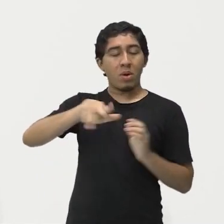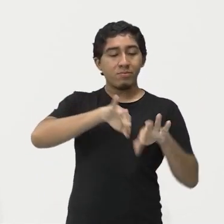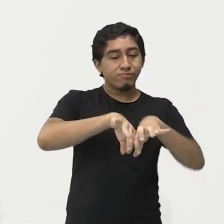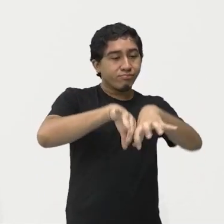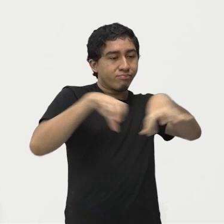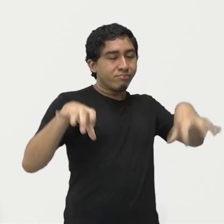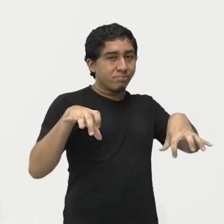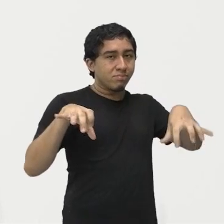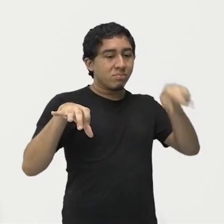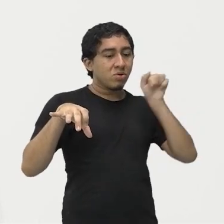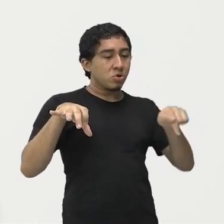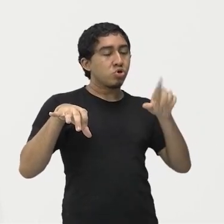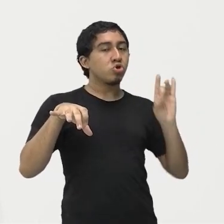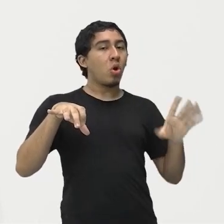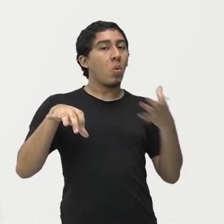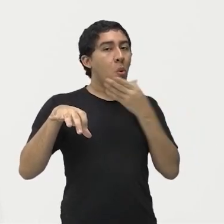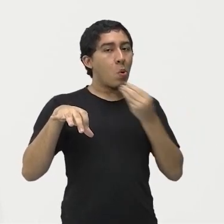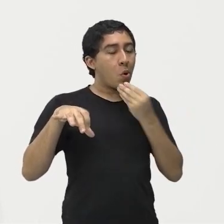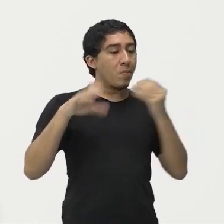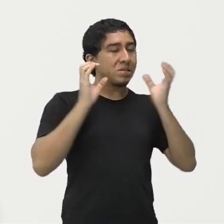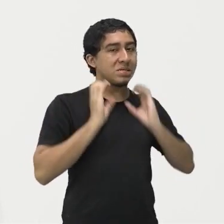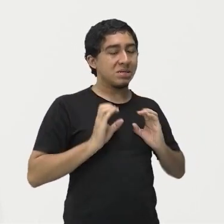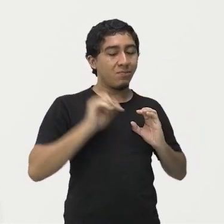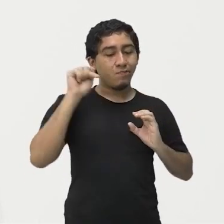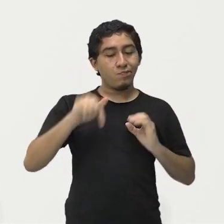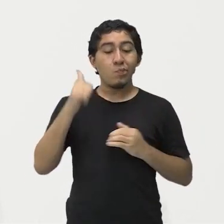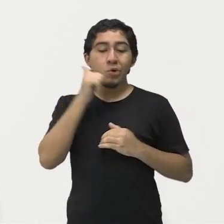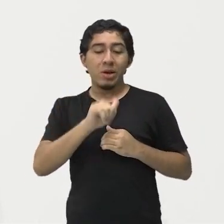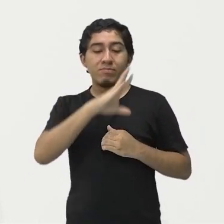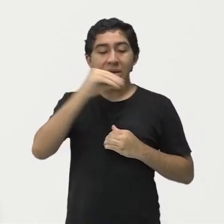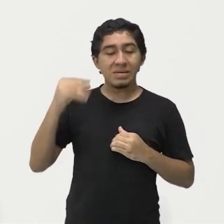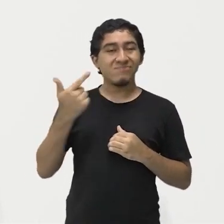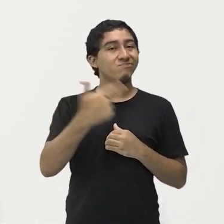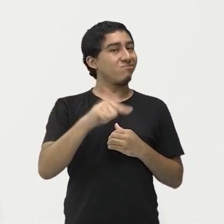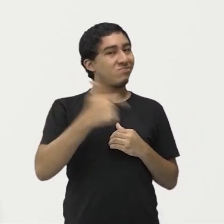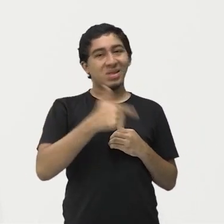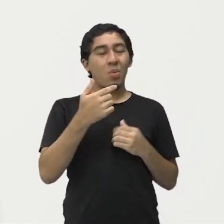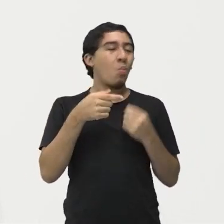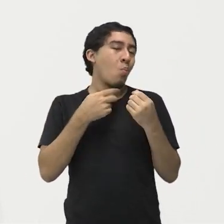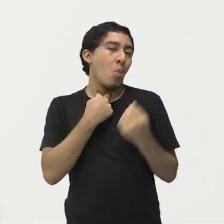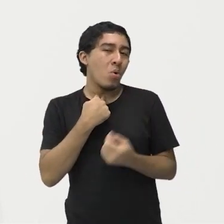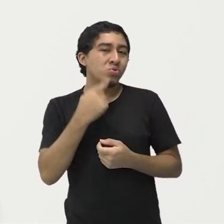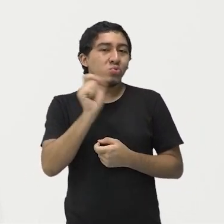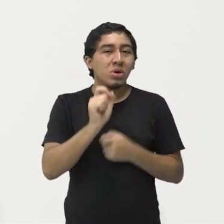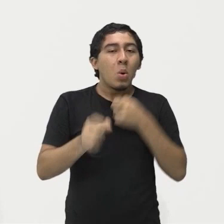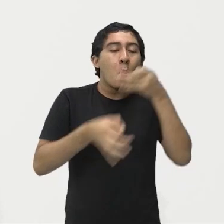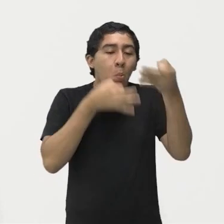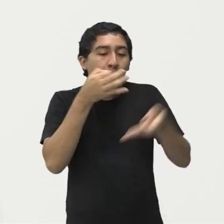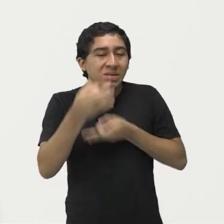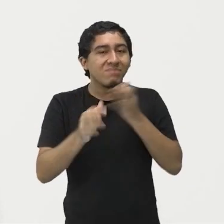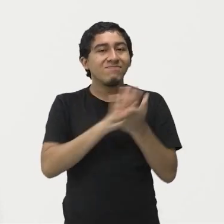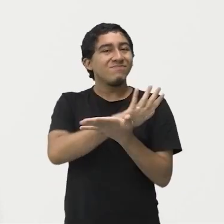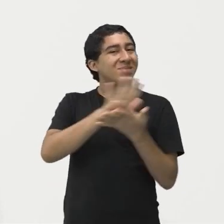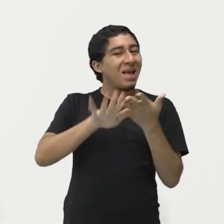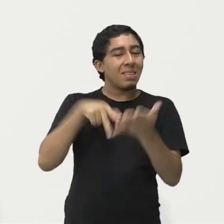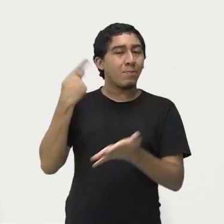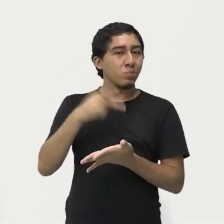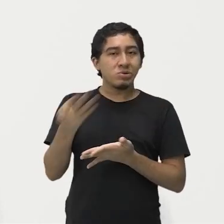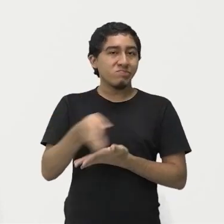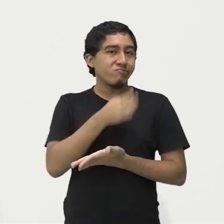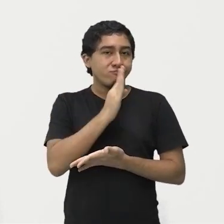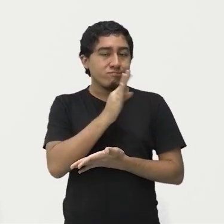cidadania na cidade de Atenas, eles não podem opinar sobre as questões políticas dentro